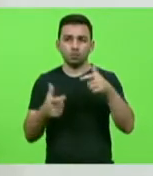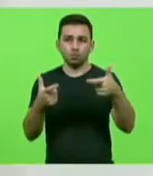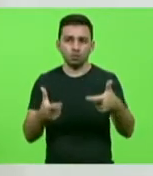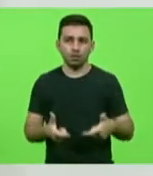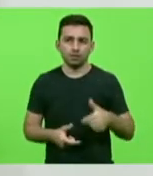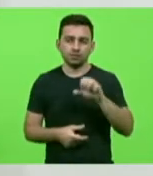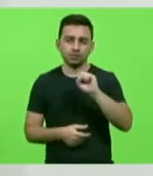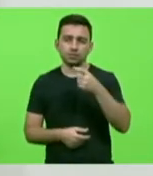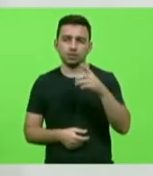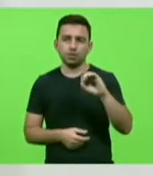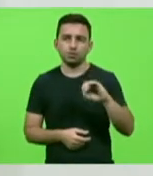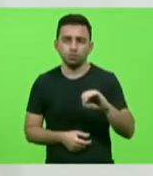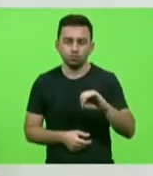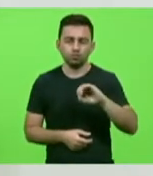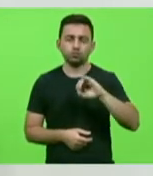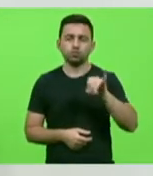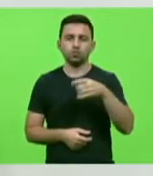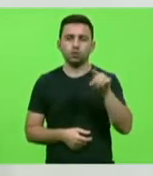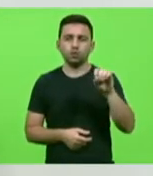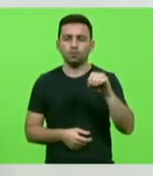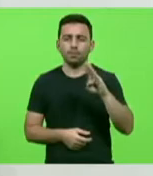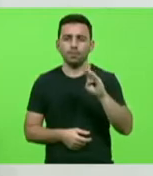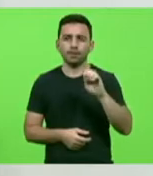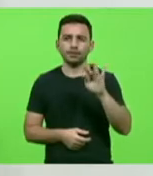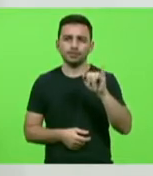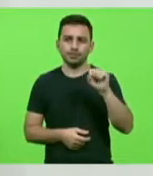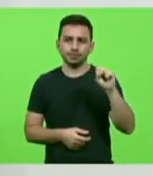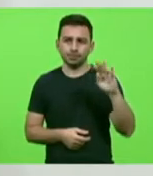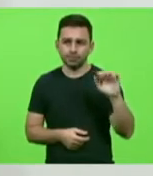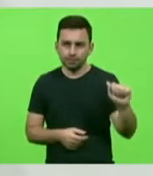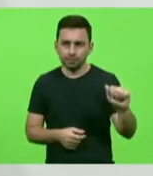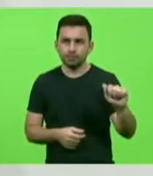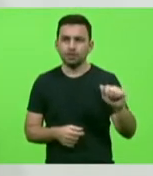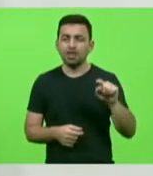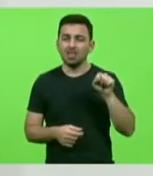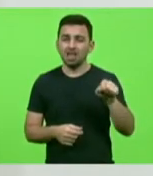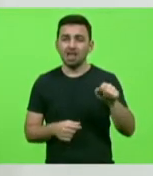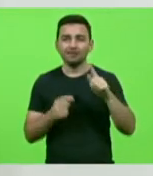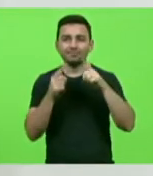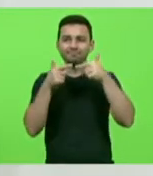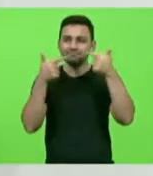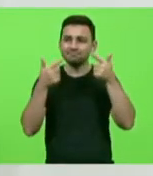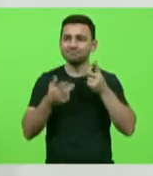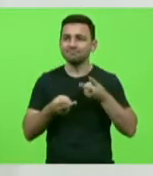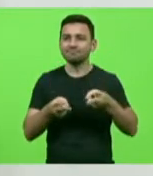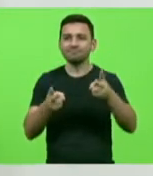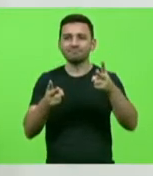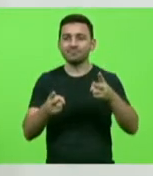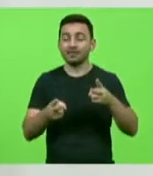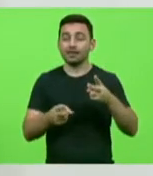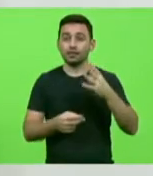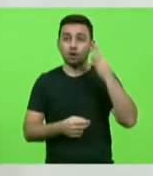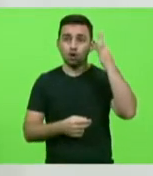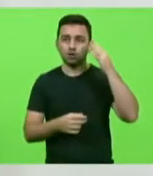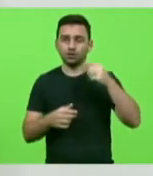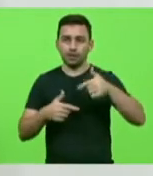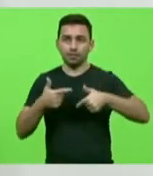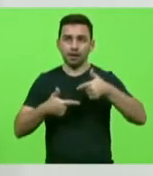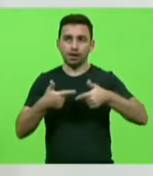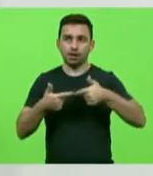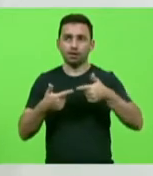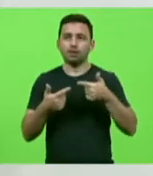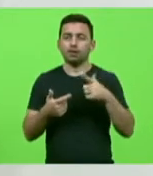Batista. Um homem de sorriso fácil, teólogo,